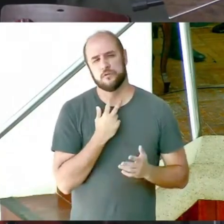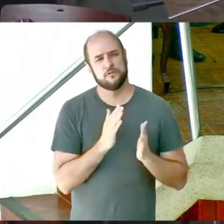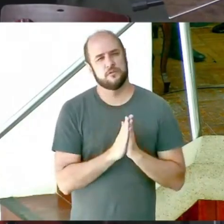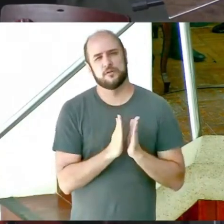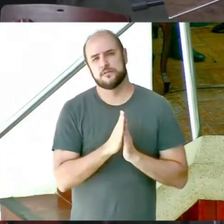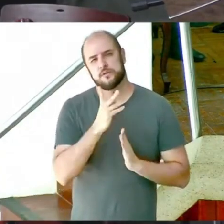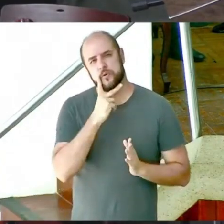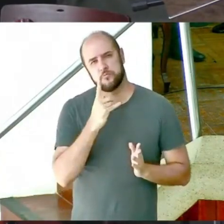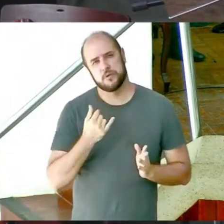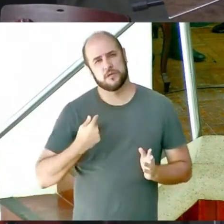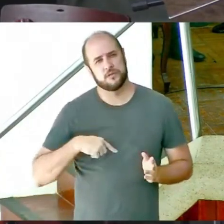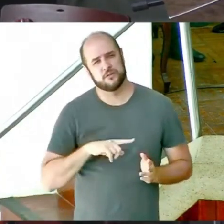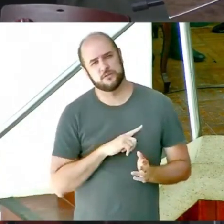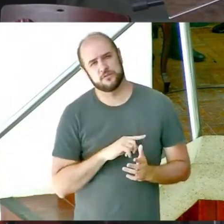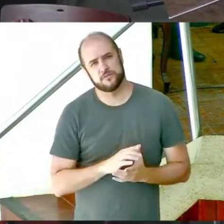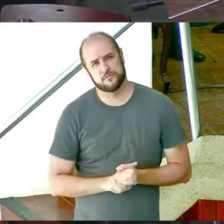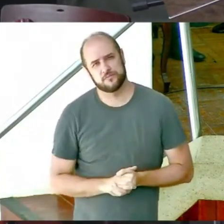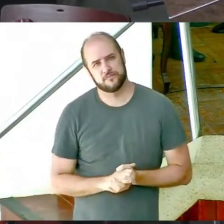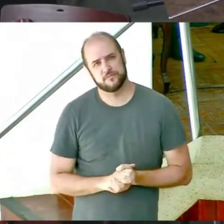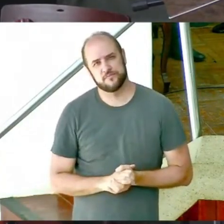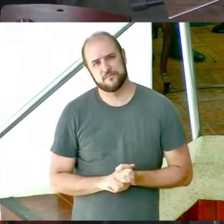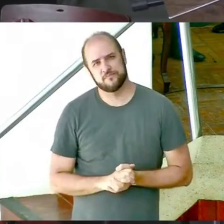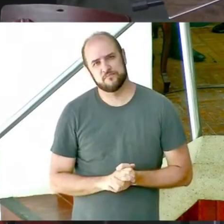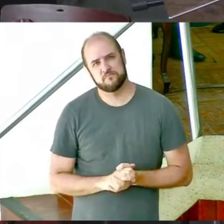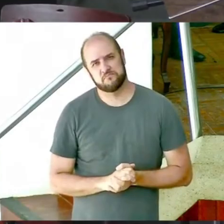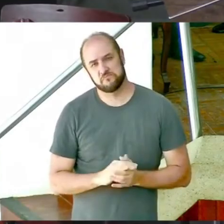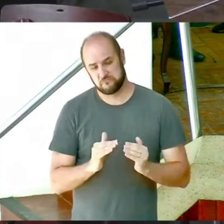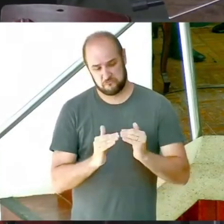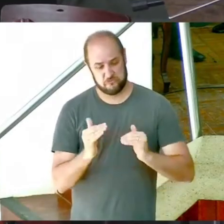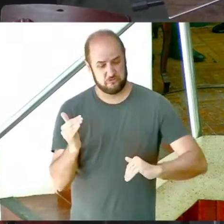Pai Nosso. É uma contradição